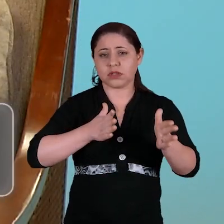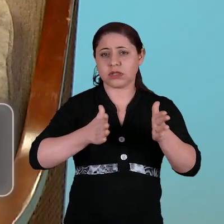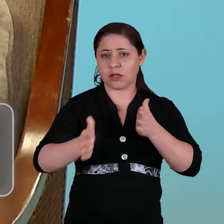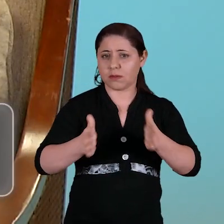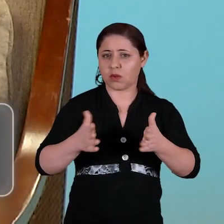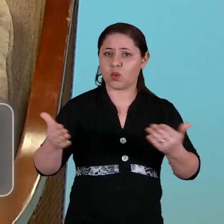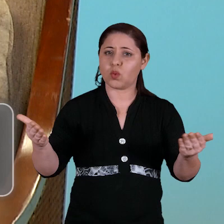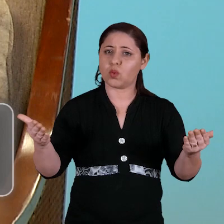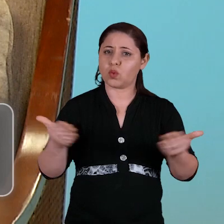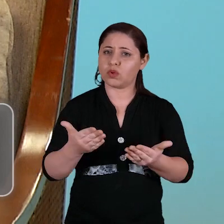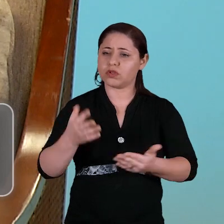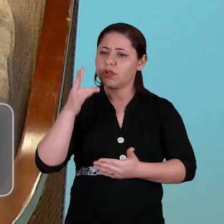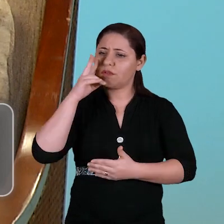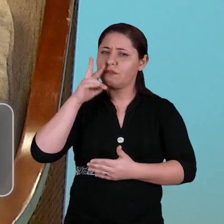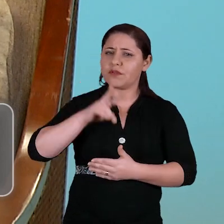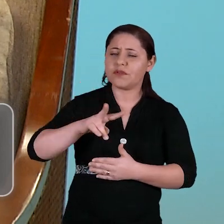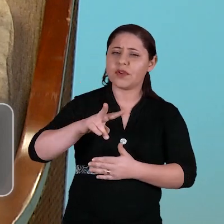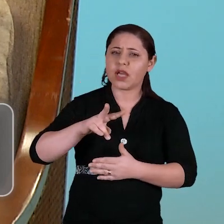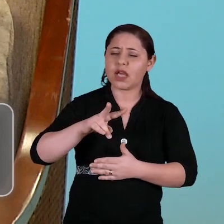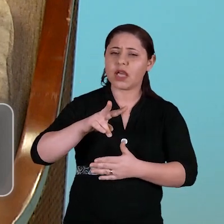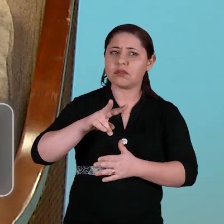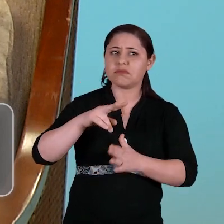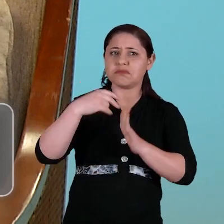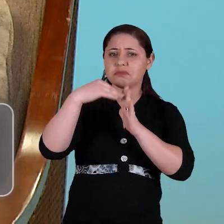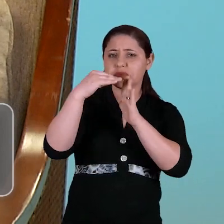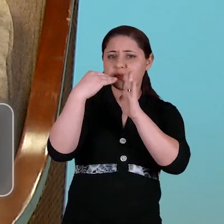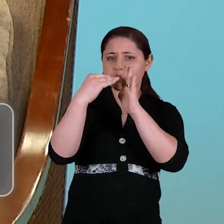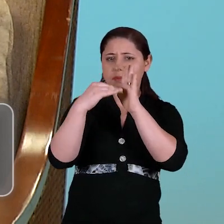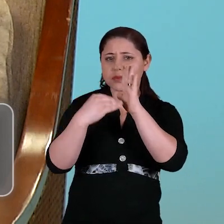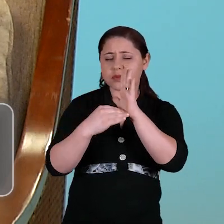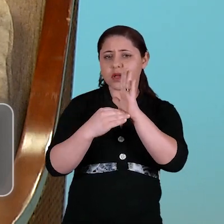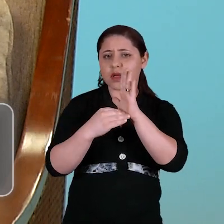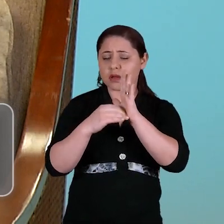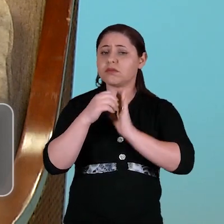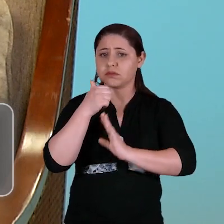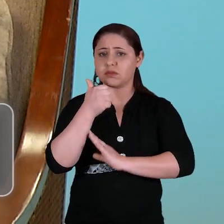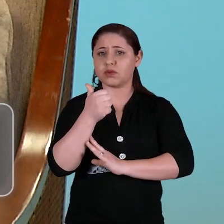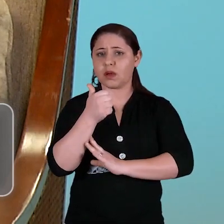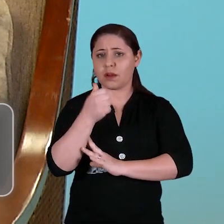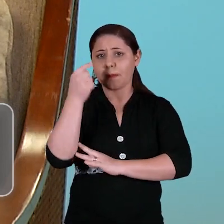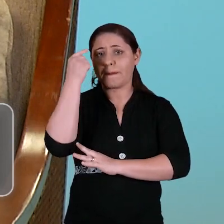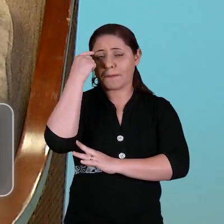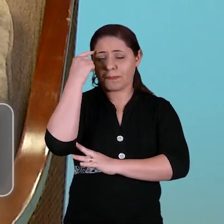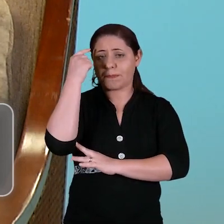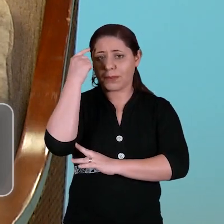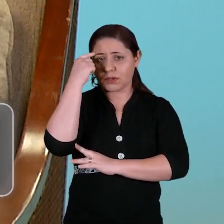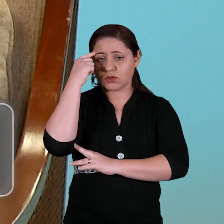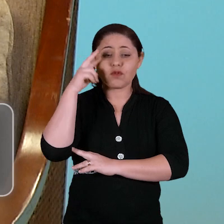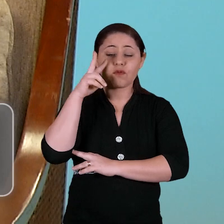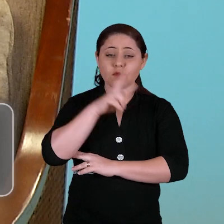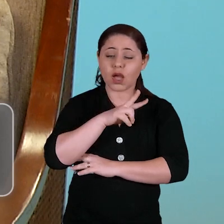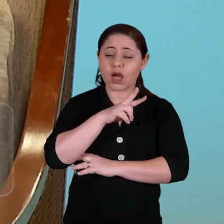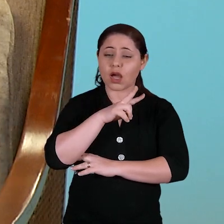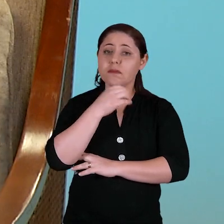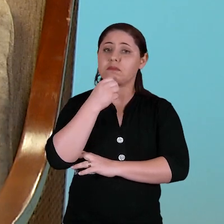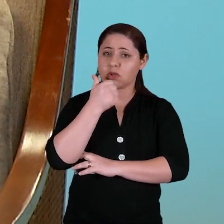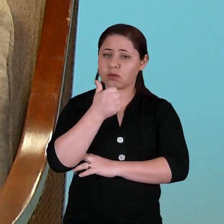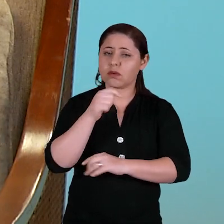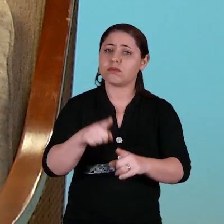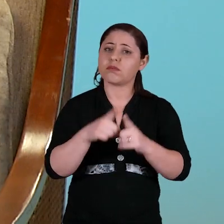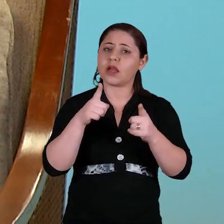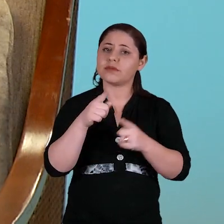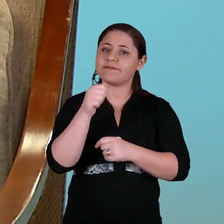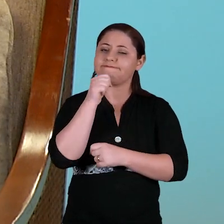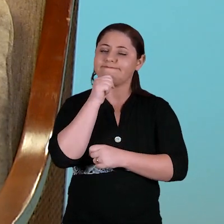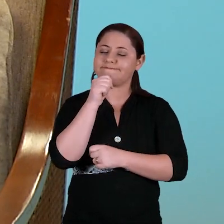acessibilidade, hoje a gente vê isso em pauta, né, o tempo todo, eu acho muito bacana, acho positivo, acho que a gente tem que olhar também para o lado positivo, mas